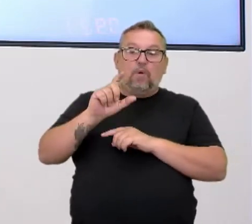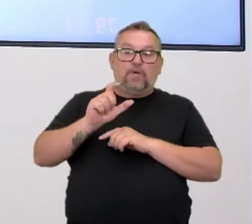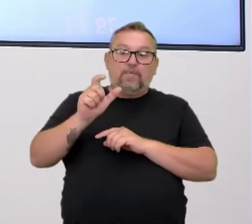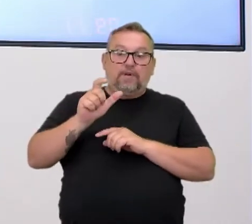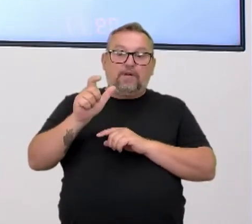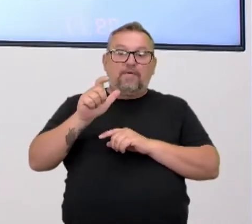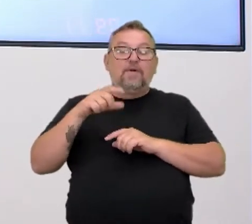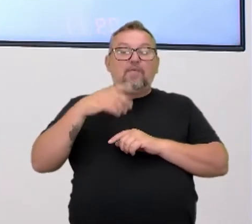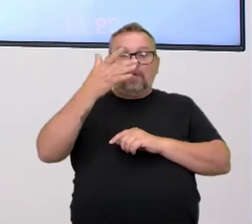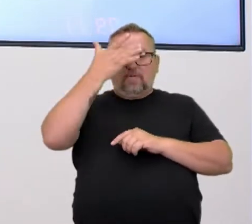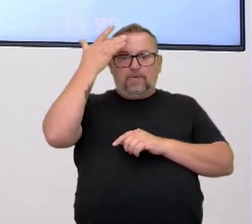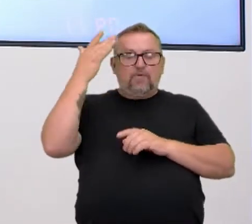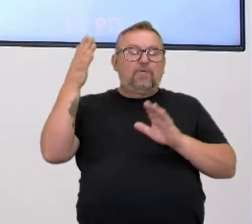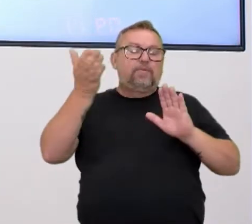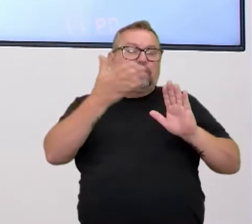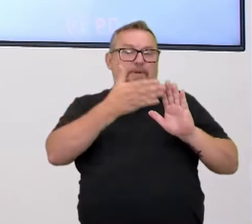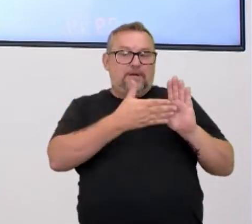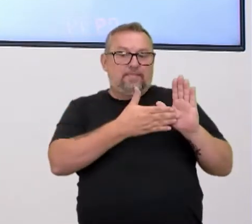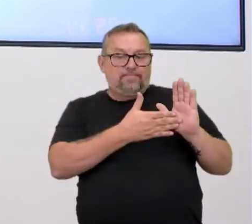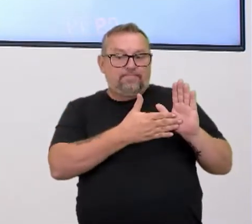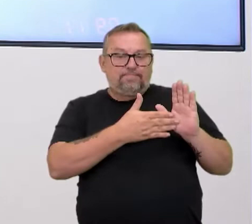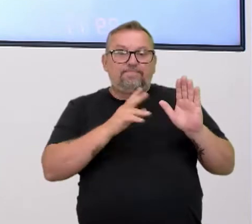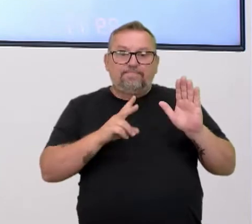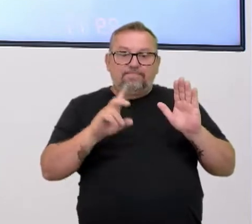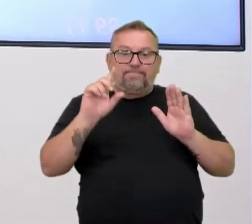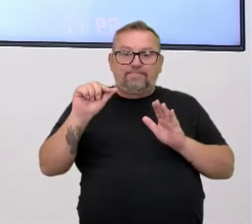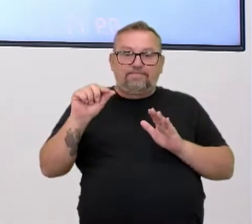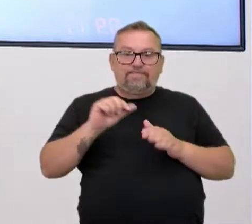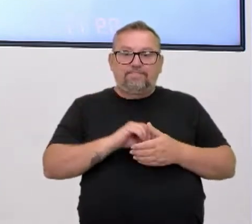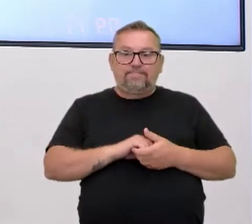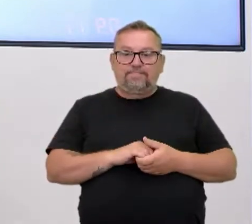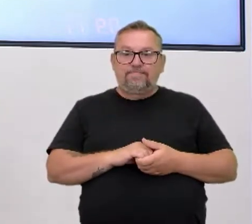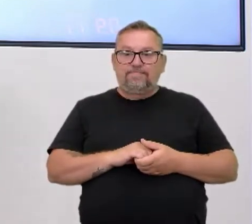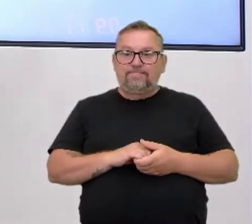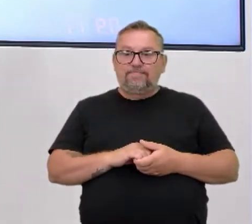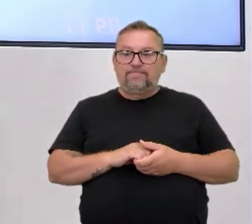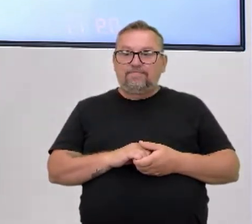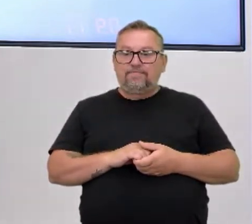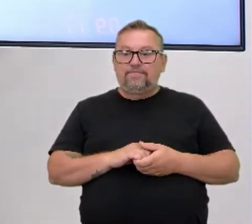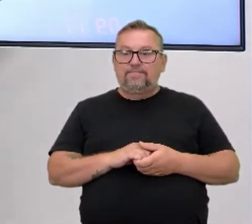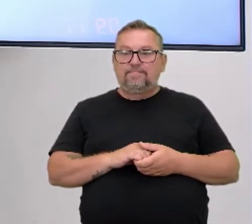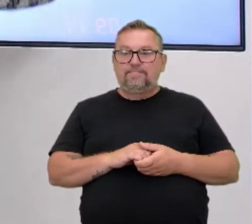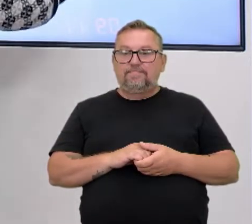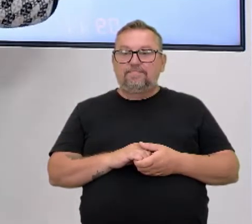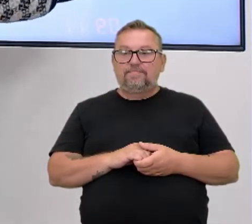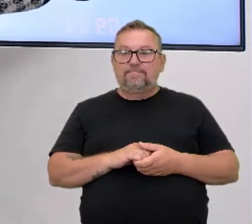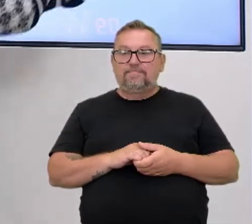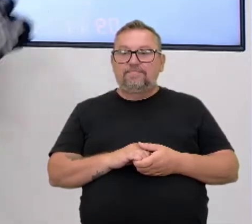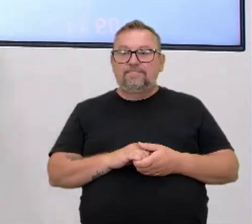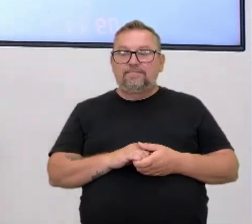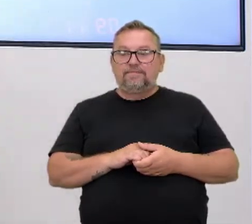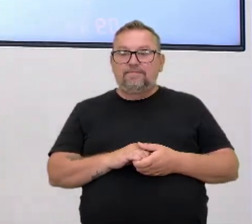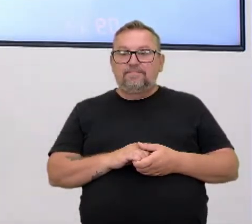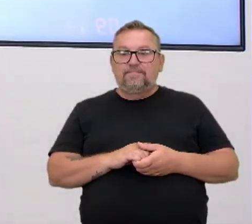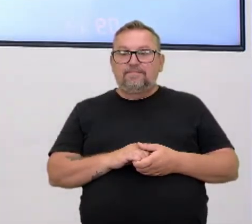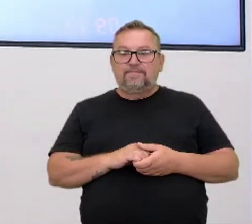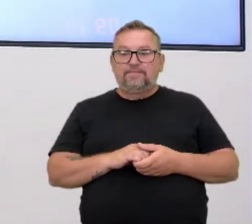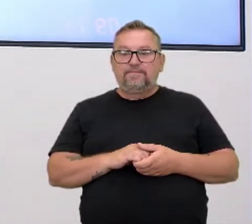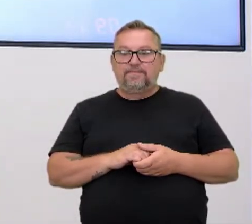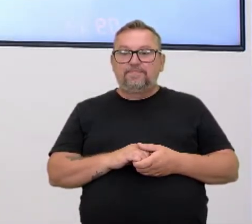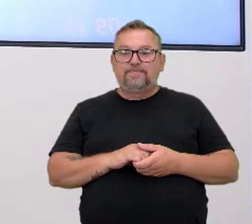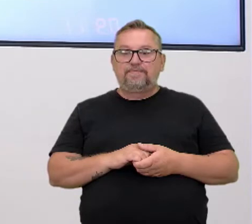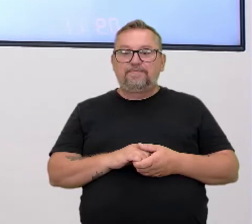como as pessoas planejam-se financeiramente. Como eu planejo financeiramente e qual é o meu